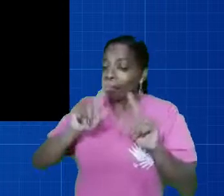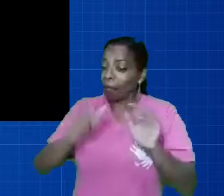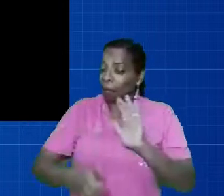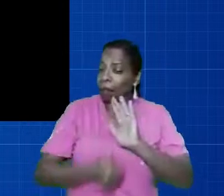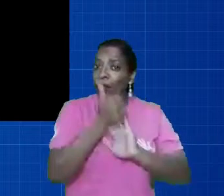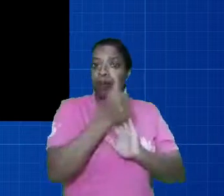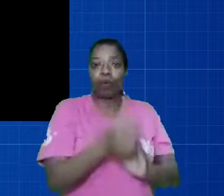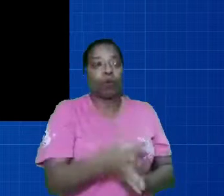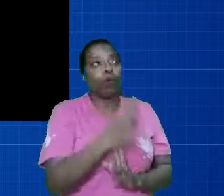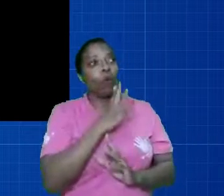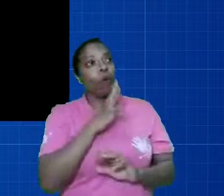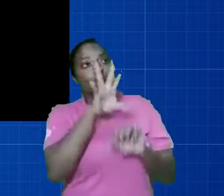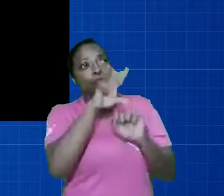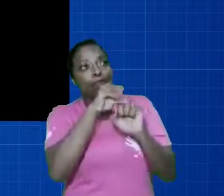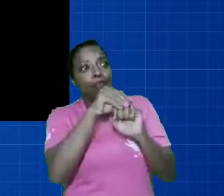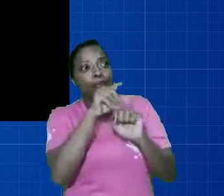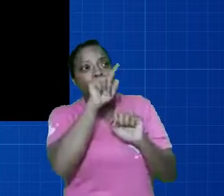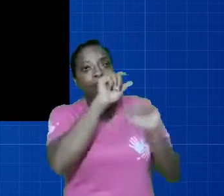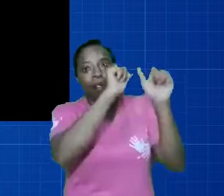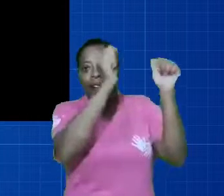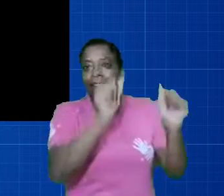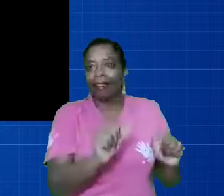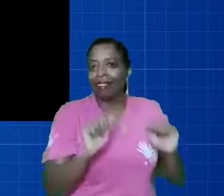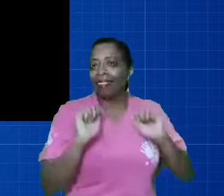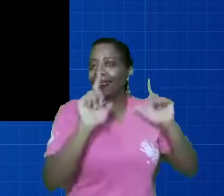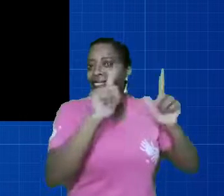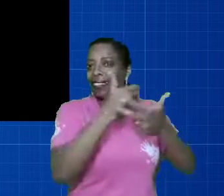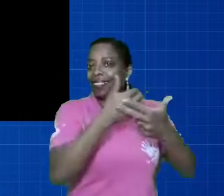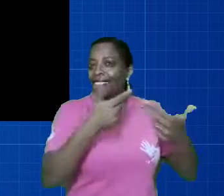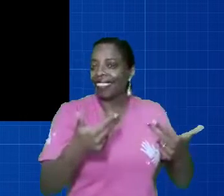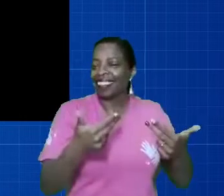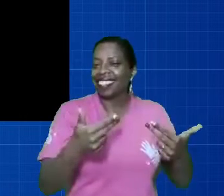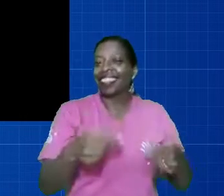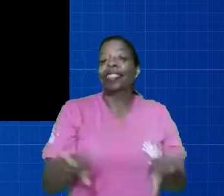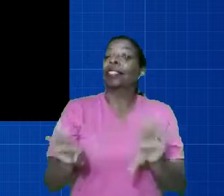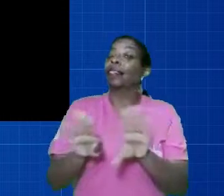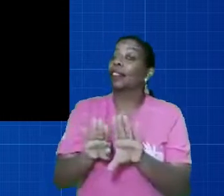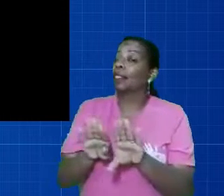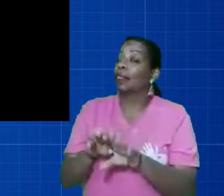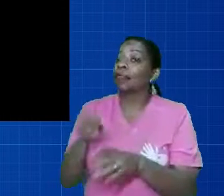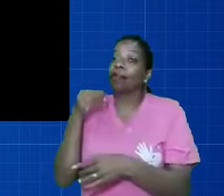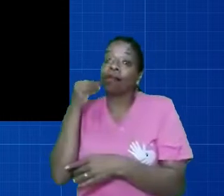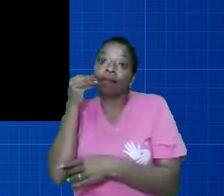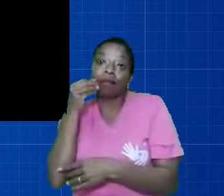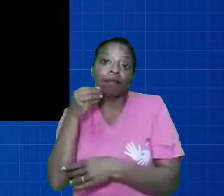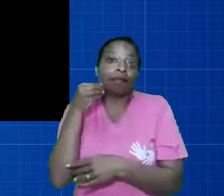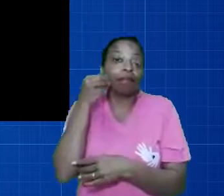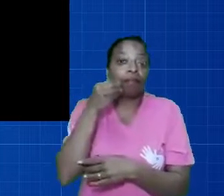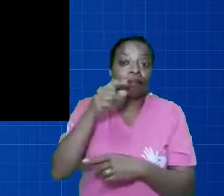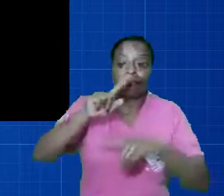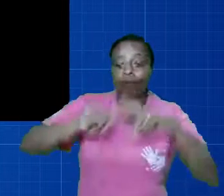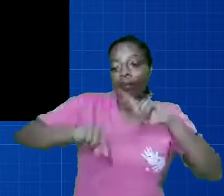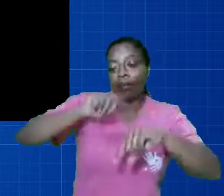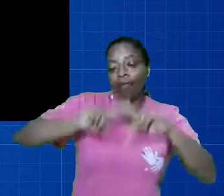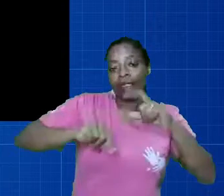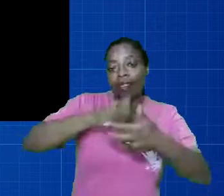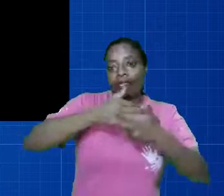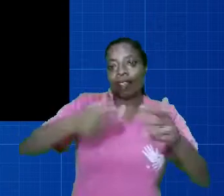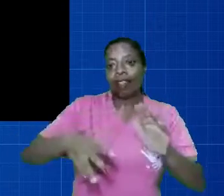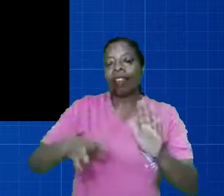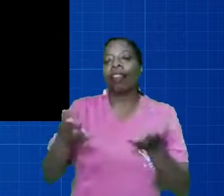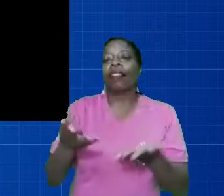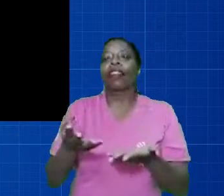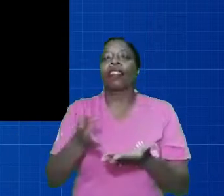Também testar materiais e técnicas, né? Aqui, por exemplo, esse trabalho foi bem interessante porque